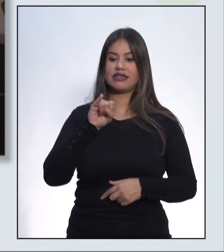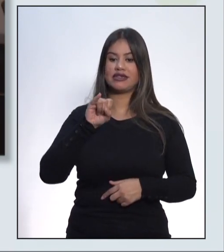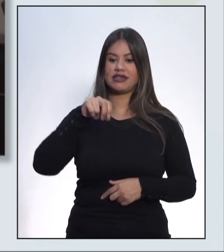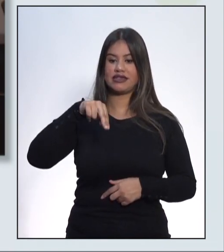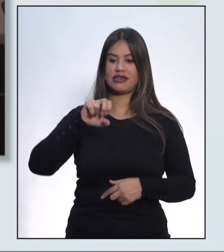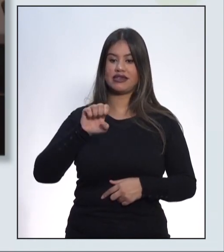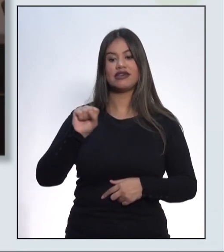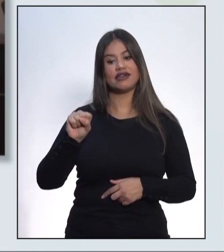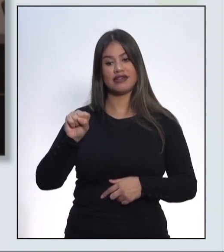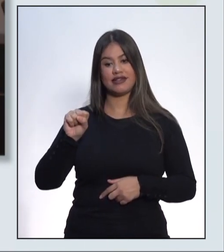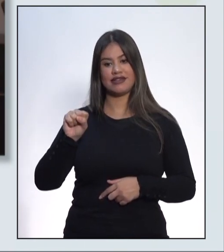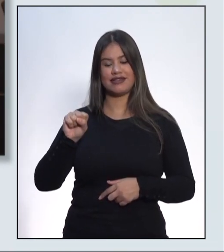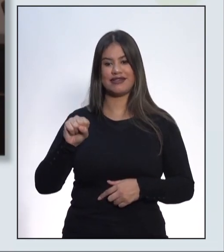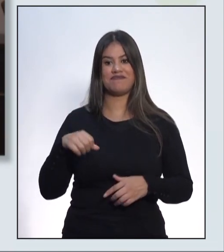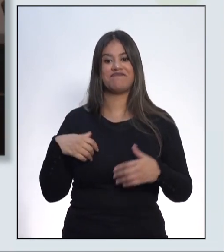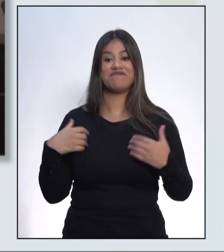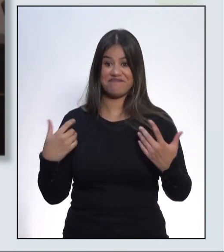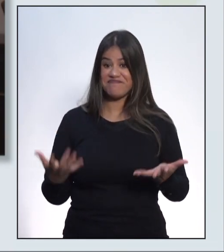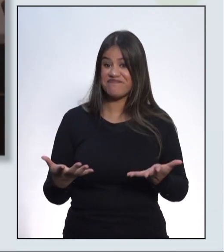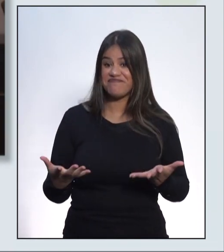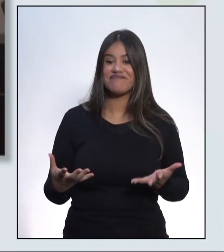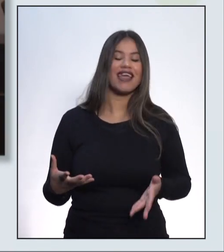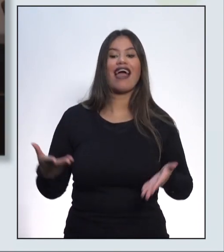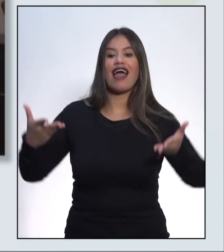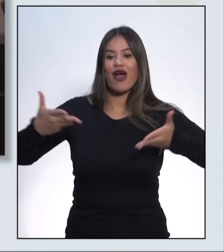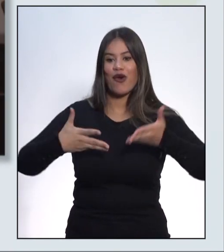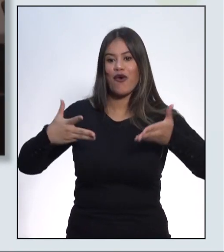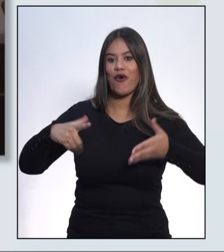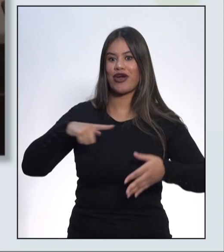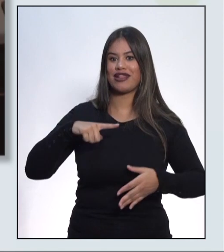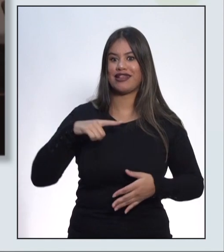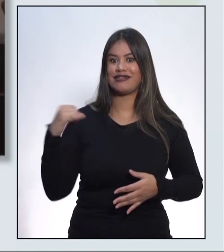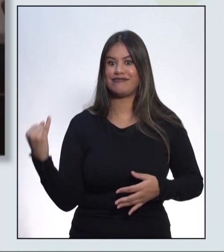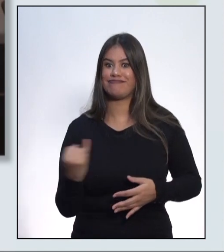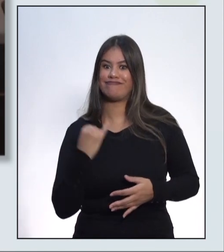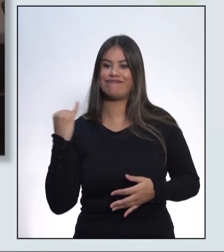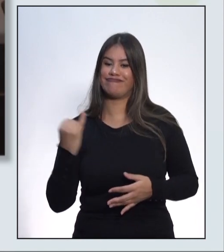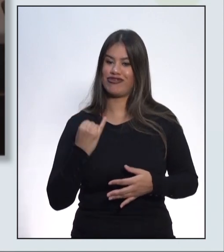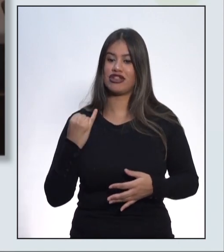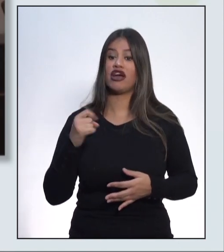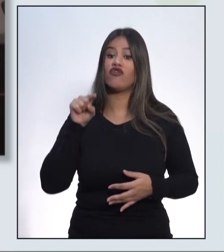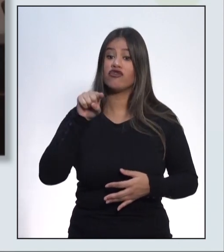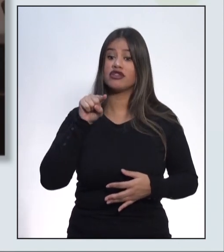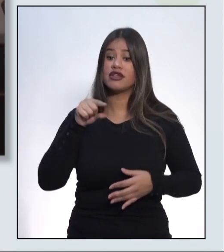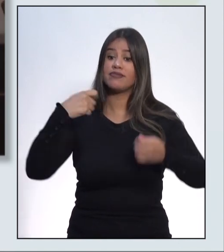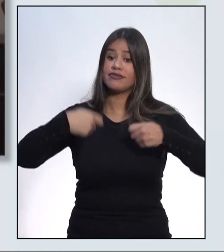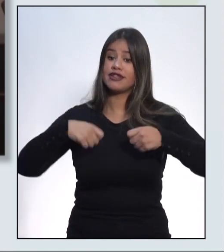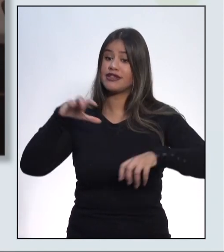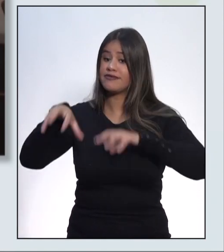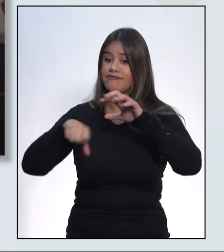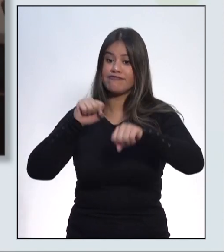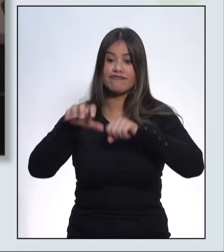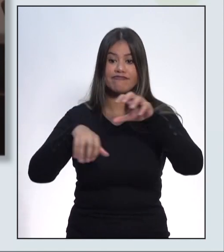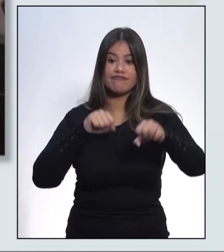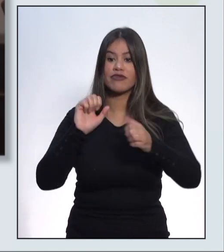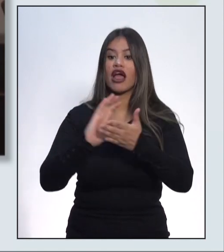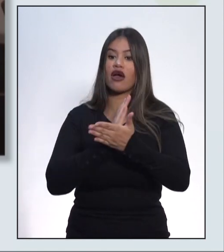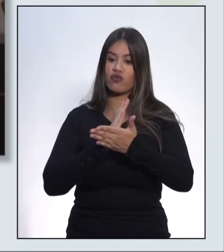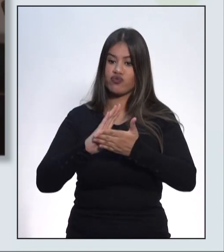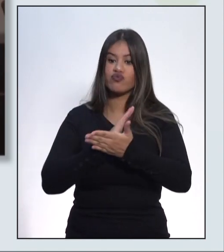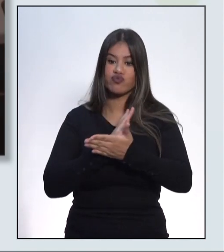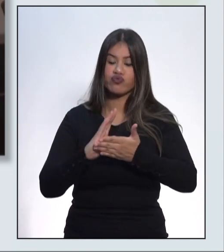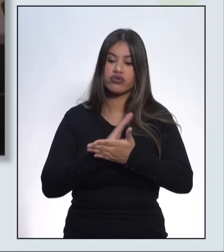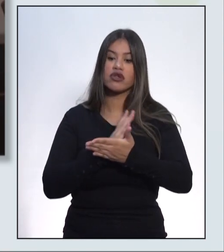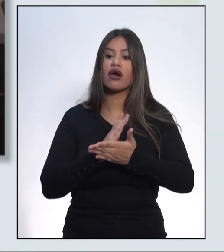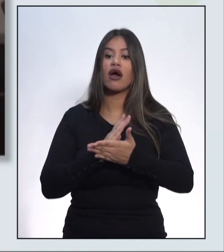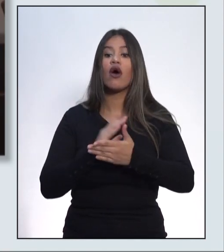momento importante da nossa aula, porque você vai precisar buscar alguns materiais para criar o seu projeto. Então,